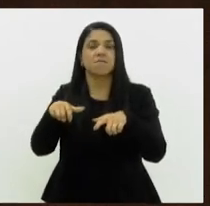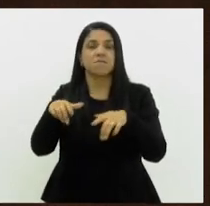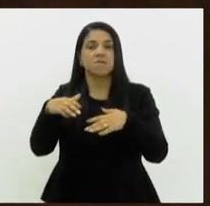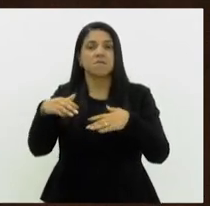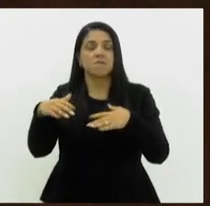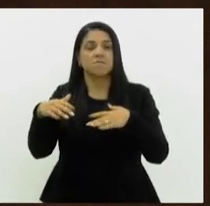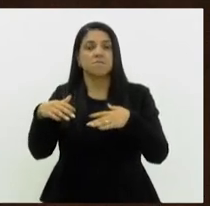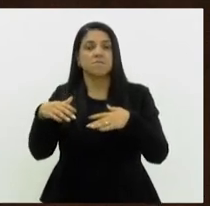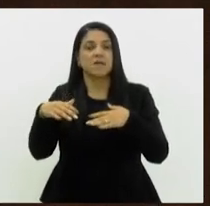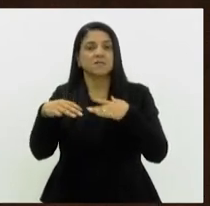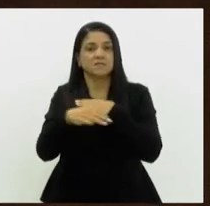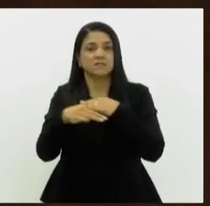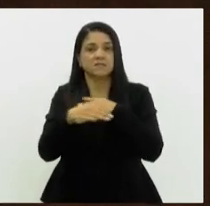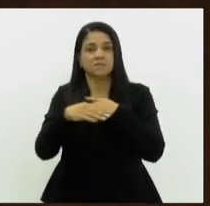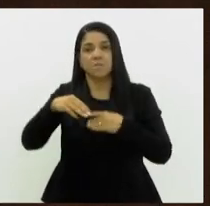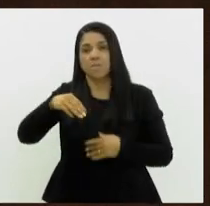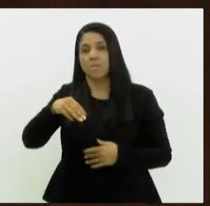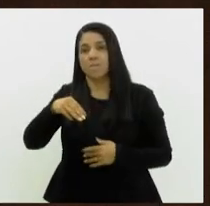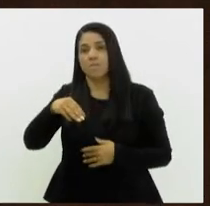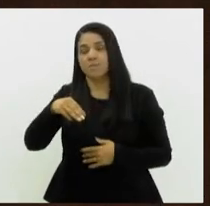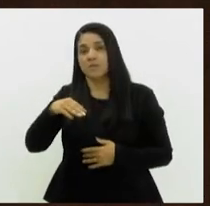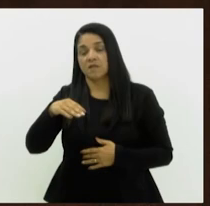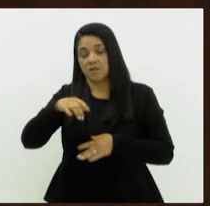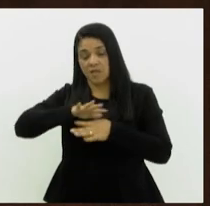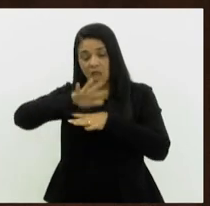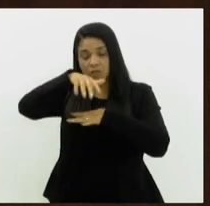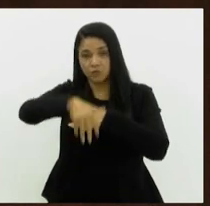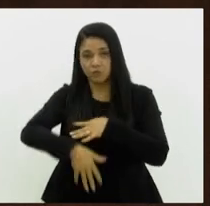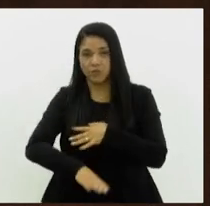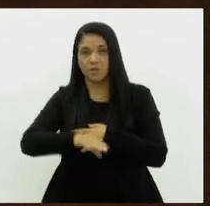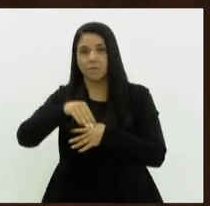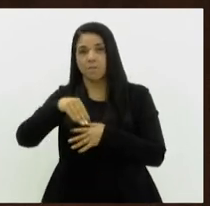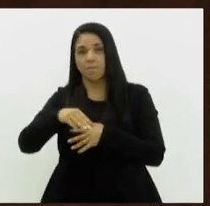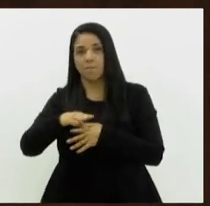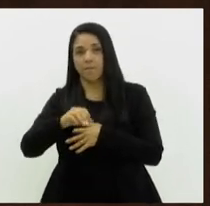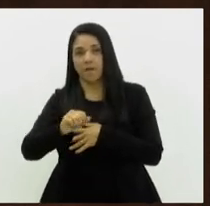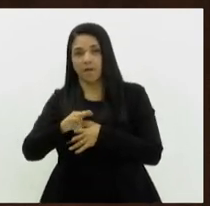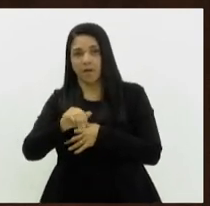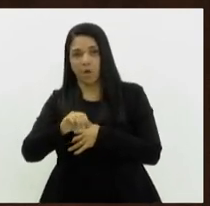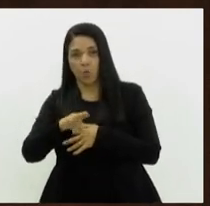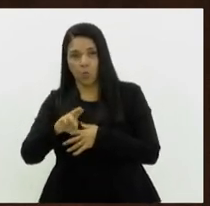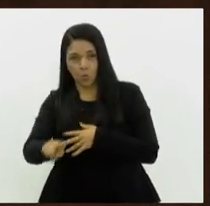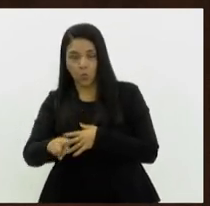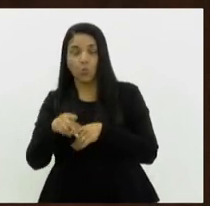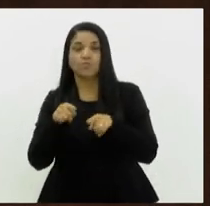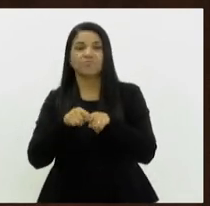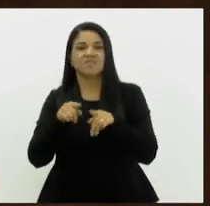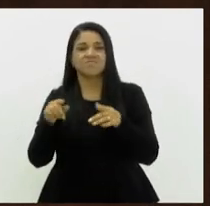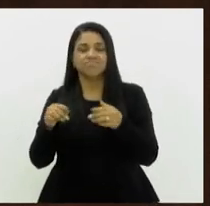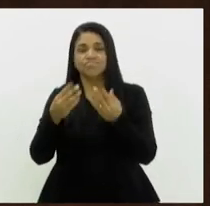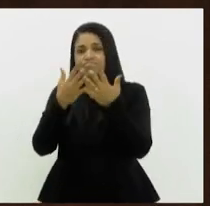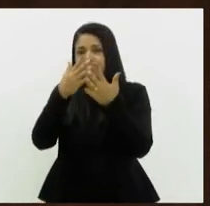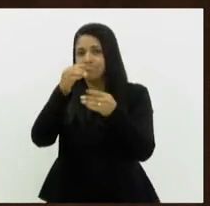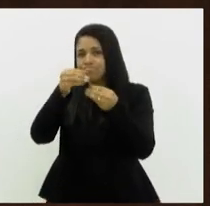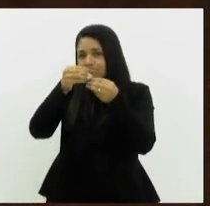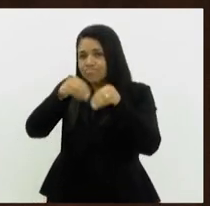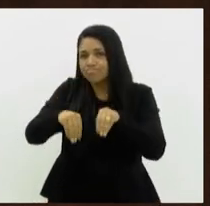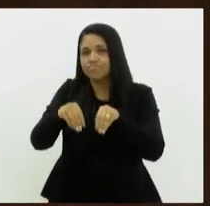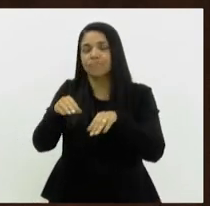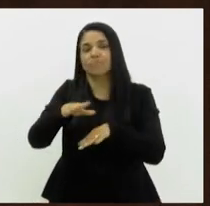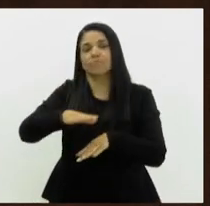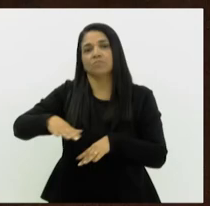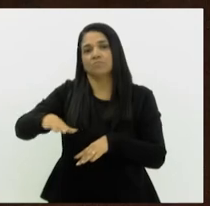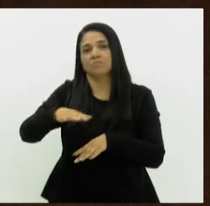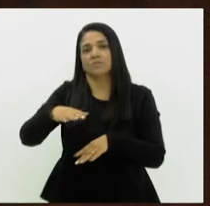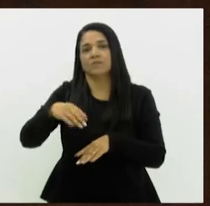Macacu, chegando, inclusive, a impactar o sistema imunano Laranjal. Eu visitei, semana passada, o